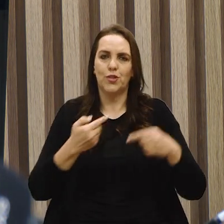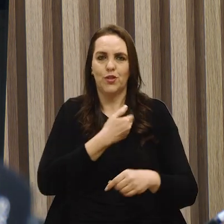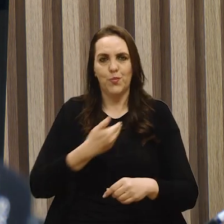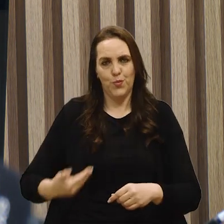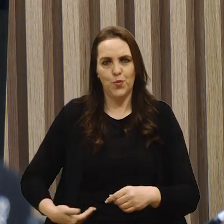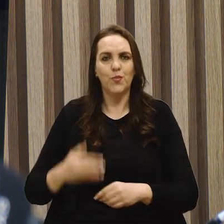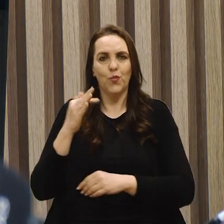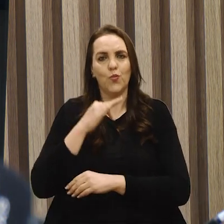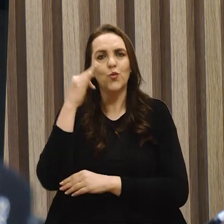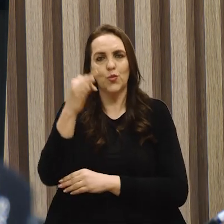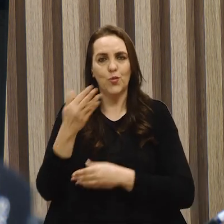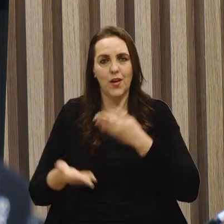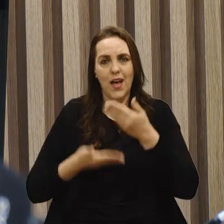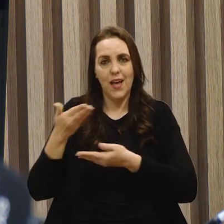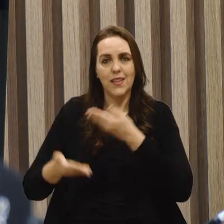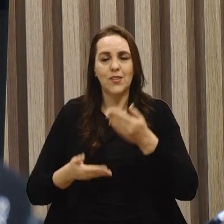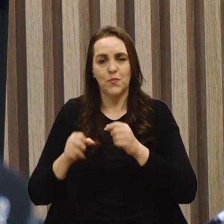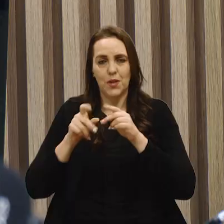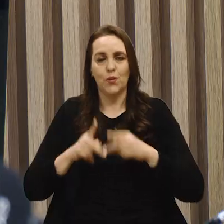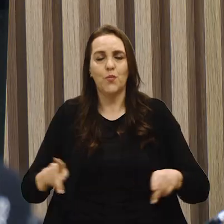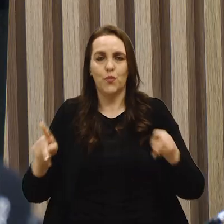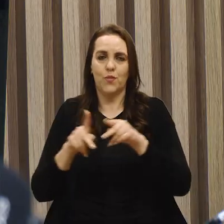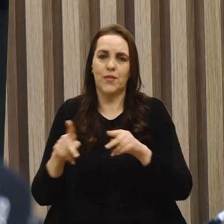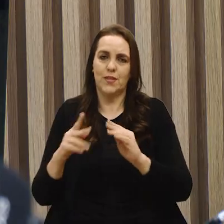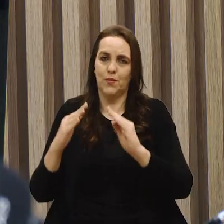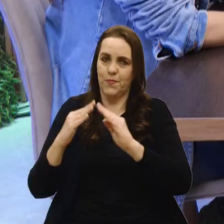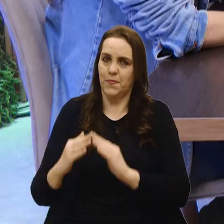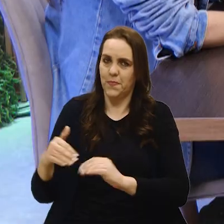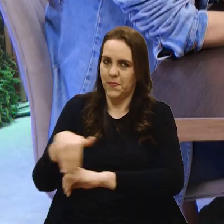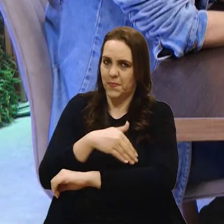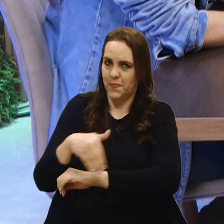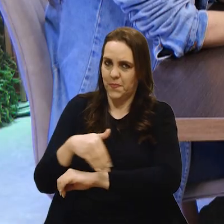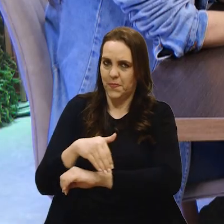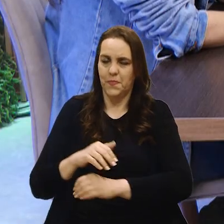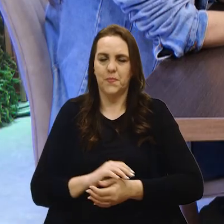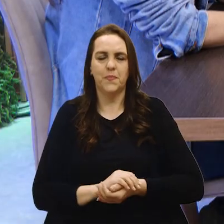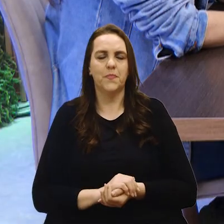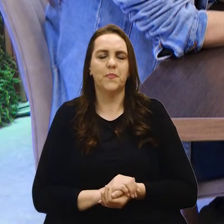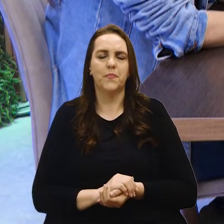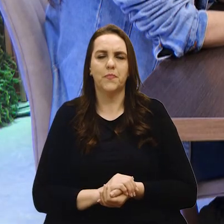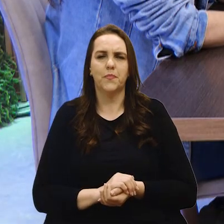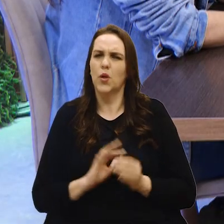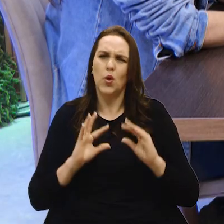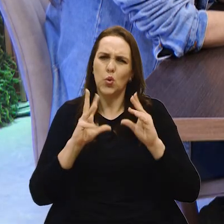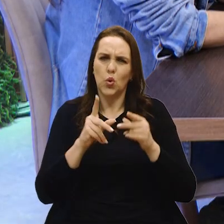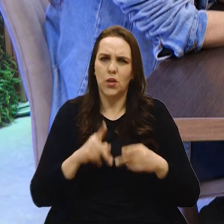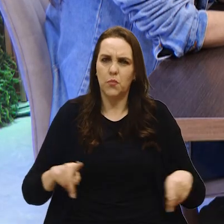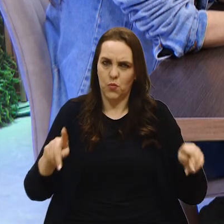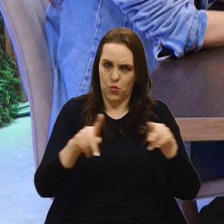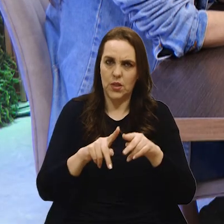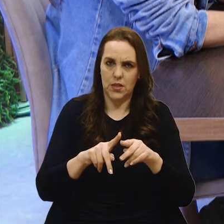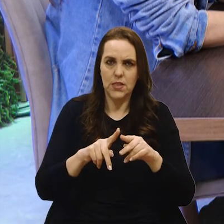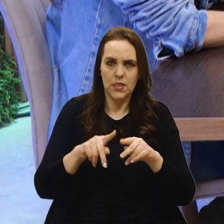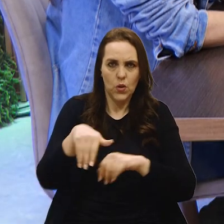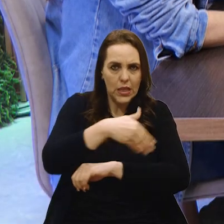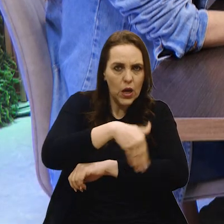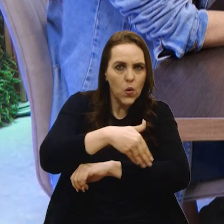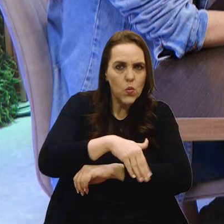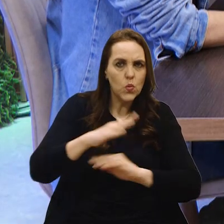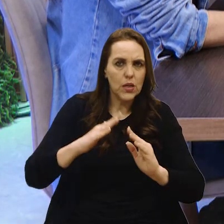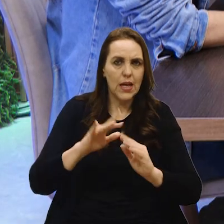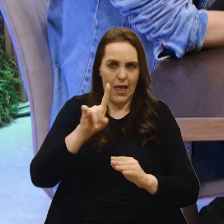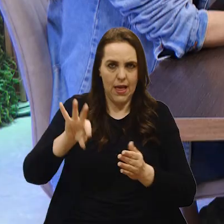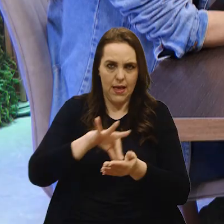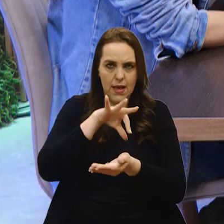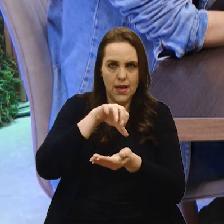políticas públicas, né, para atender a população em situação de rua. Toda a população em situação de rua, ela passa pelo Cadastro Único. Essa